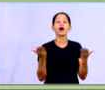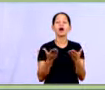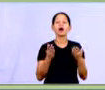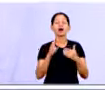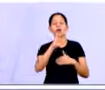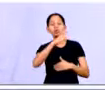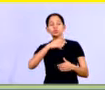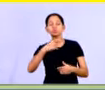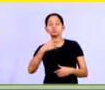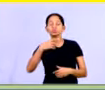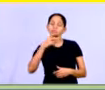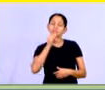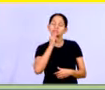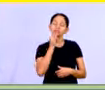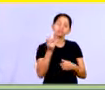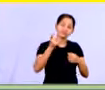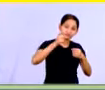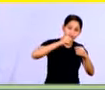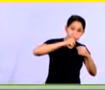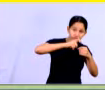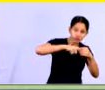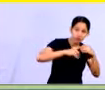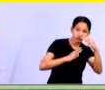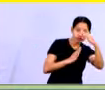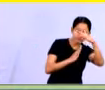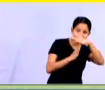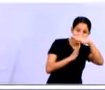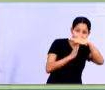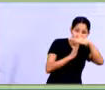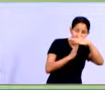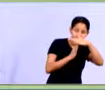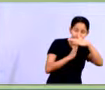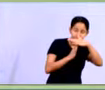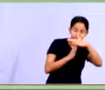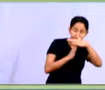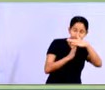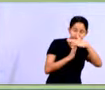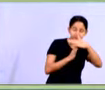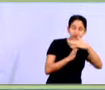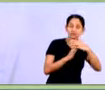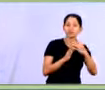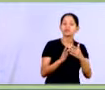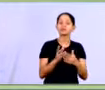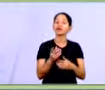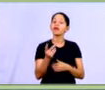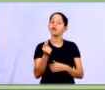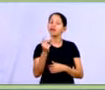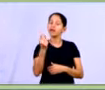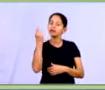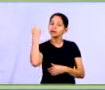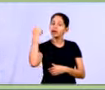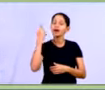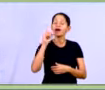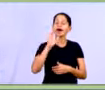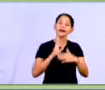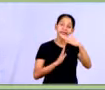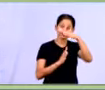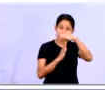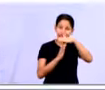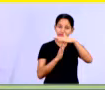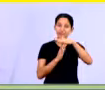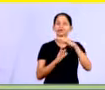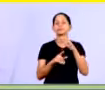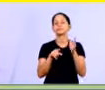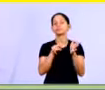mesmo? Os 2 anos, vamos voltar Olha lá. aqui, ó, pessoal. T, tempo. Aquele tempo do último tempo, no último momento que houve um